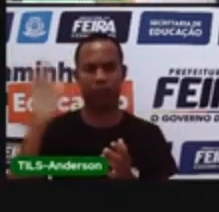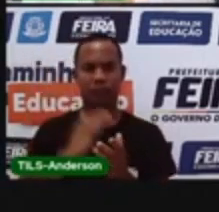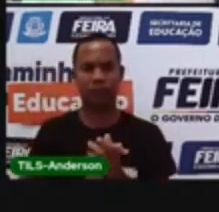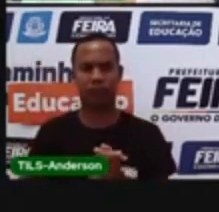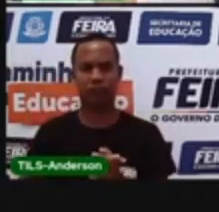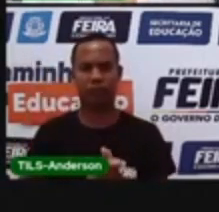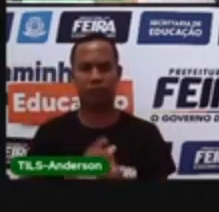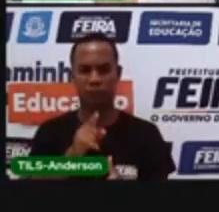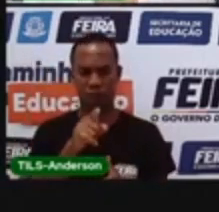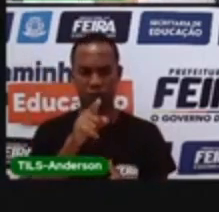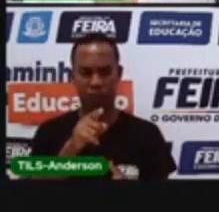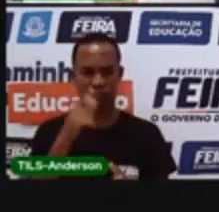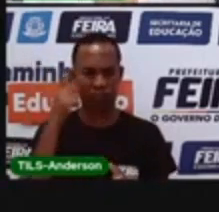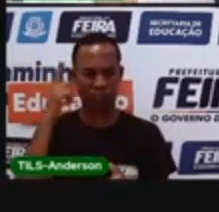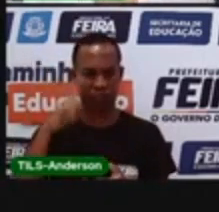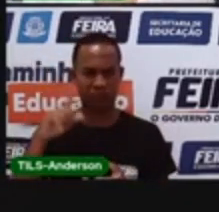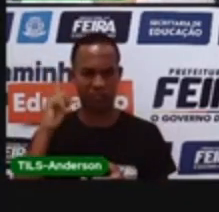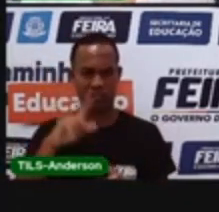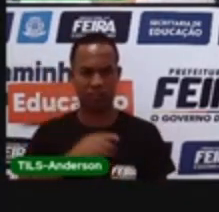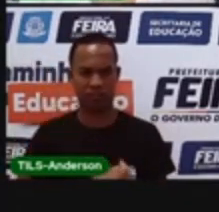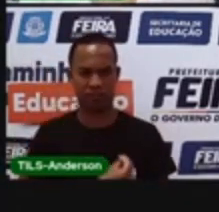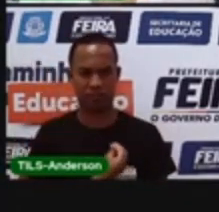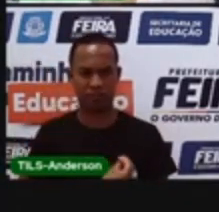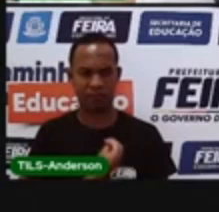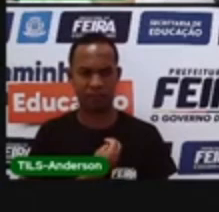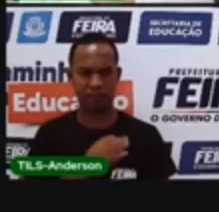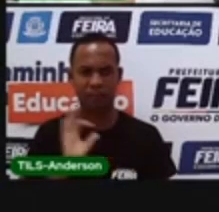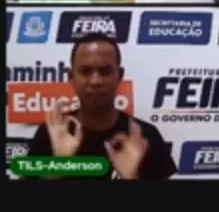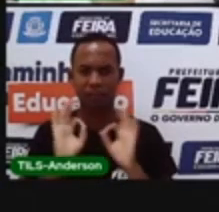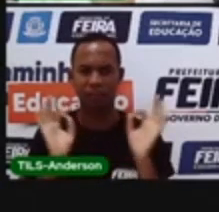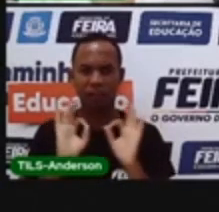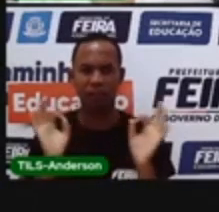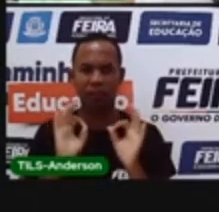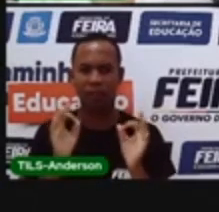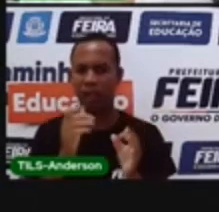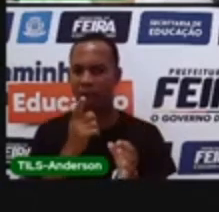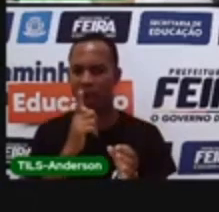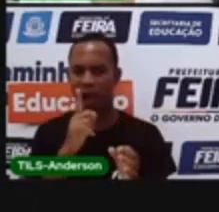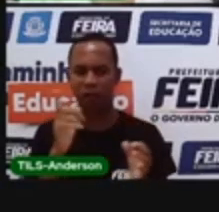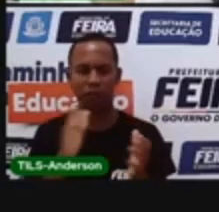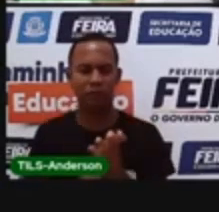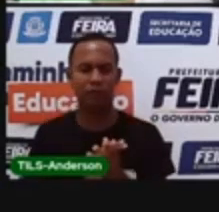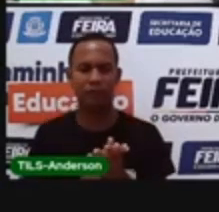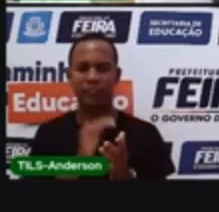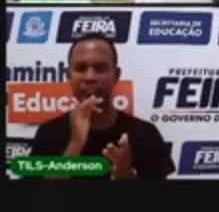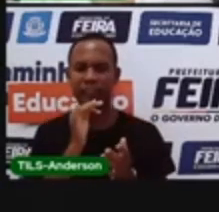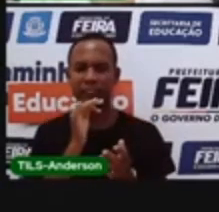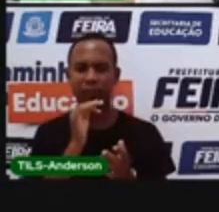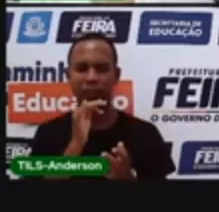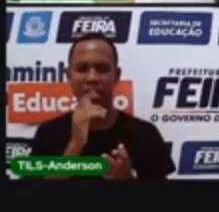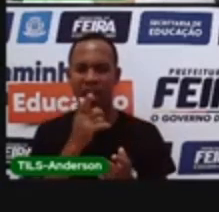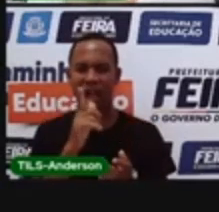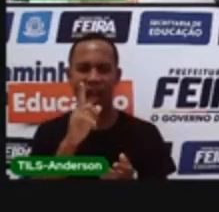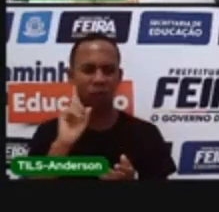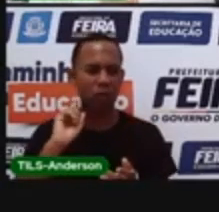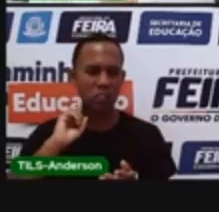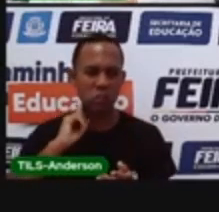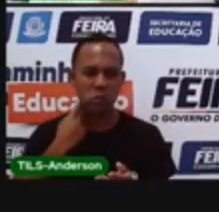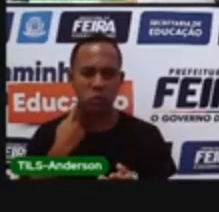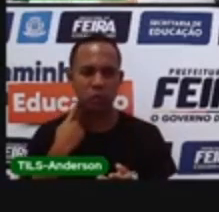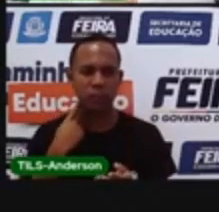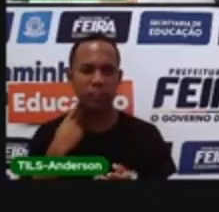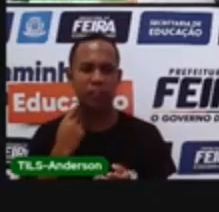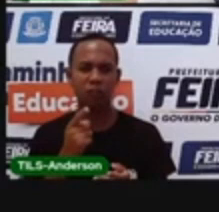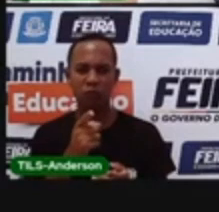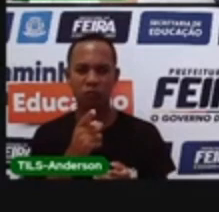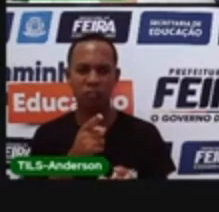Você consegue viver sem água? Imagina se toda a água do planeta estivesse poluída. E aí, você iria